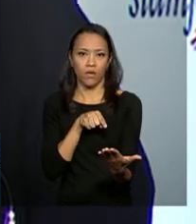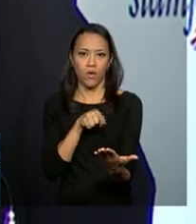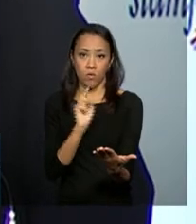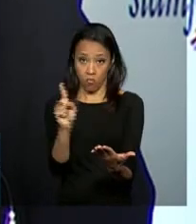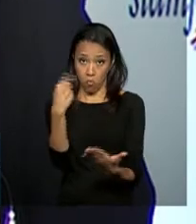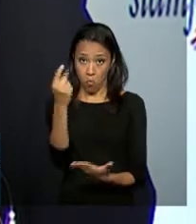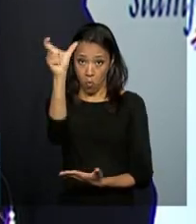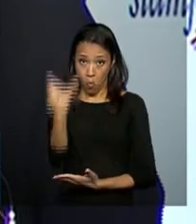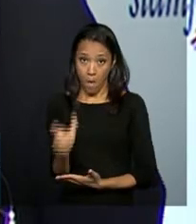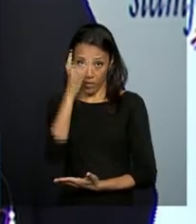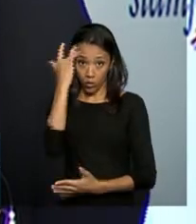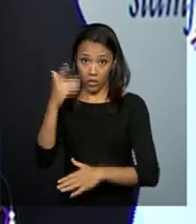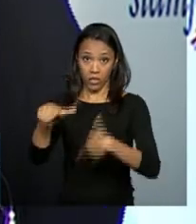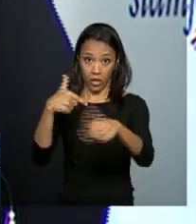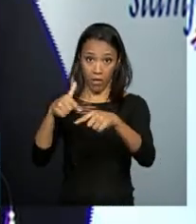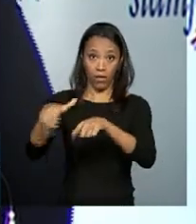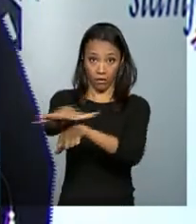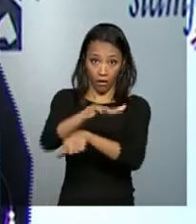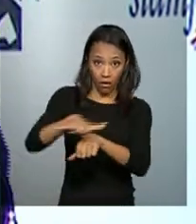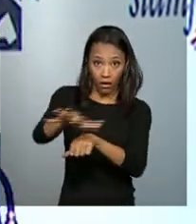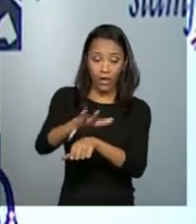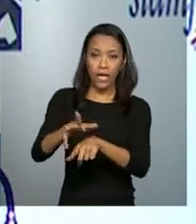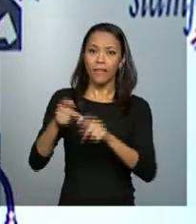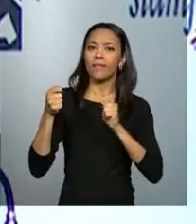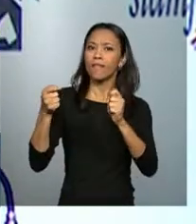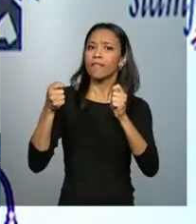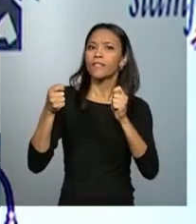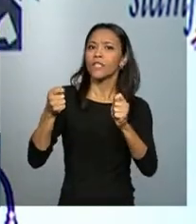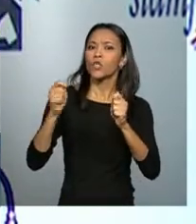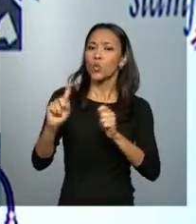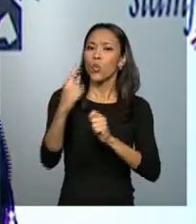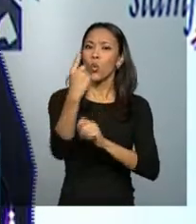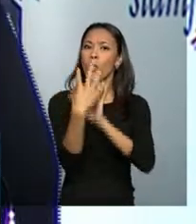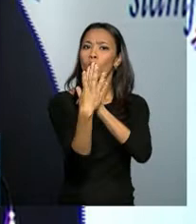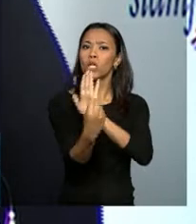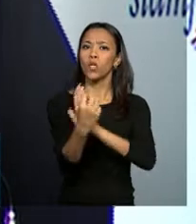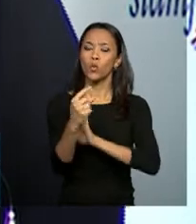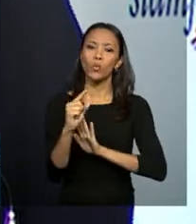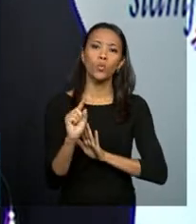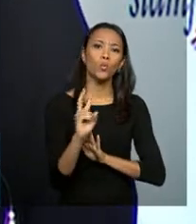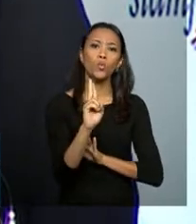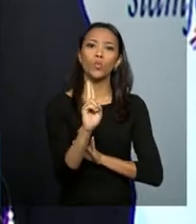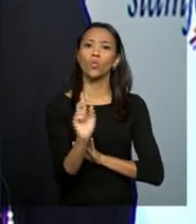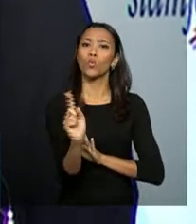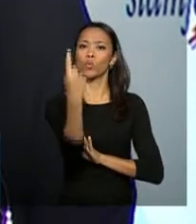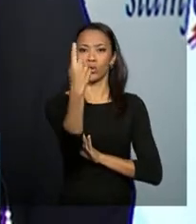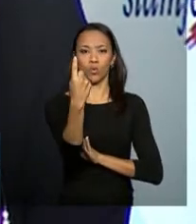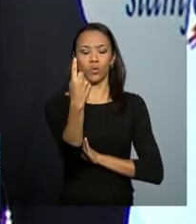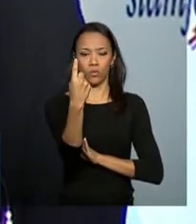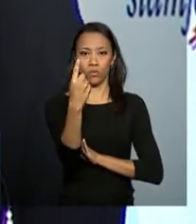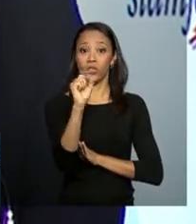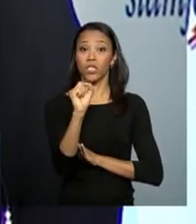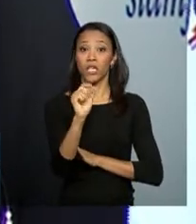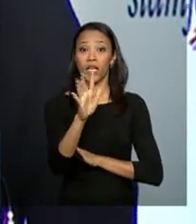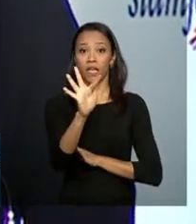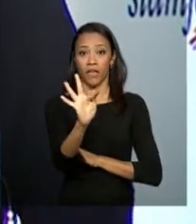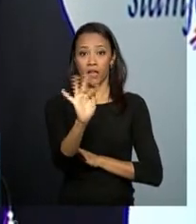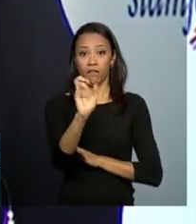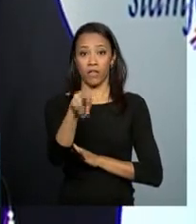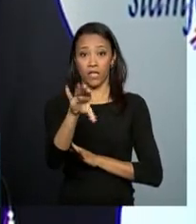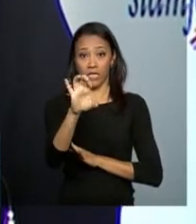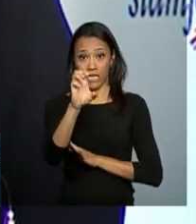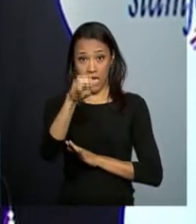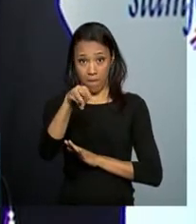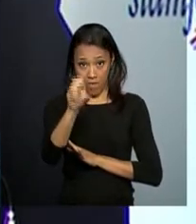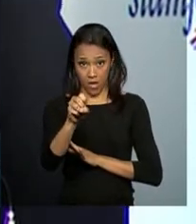de uma pessoa do setor defendendo um modelo único de financiamento para o Minha Casa Minha Vida 3. Eu